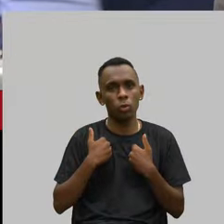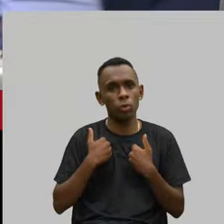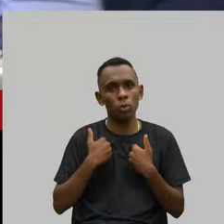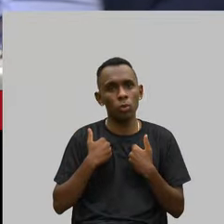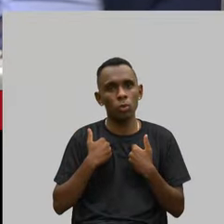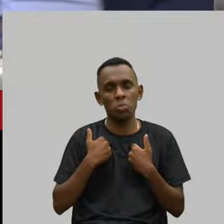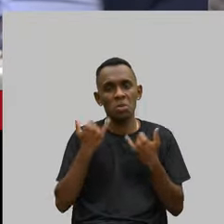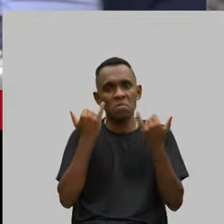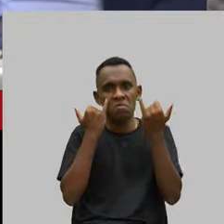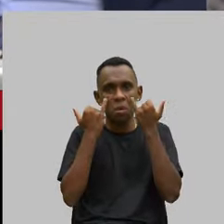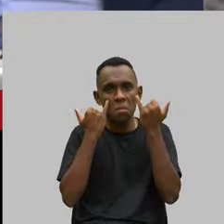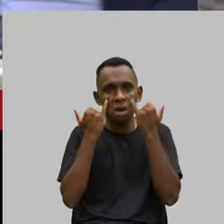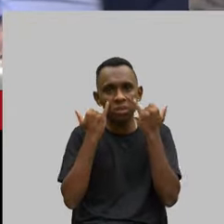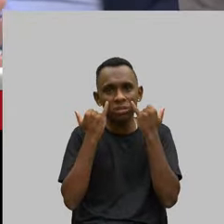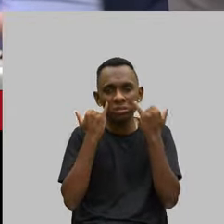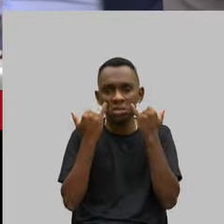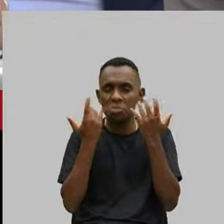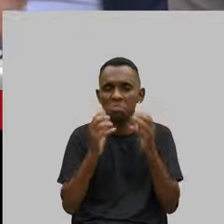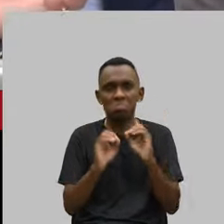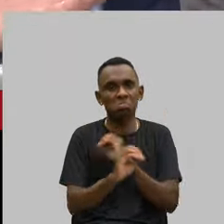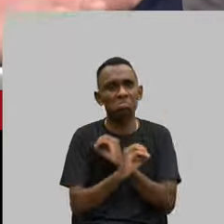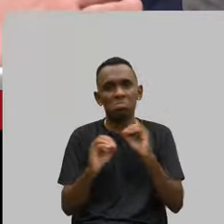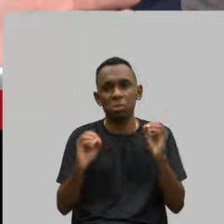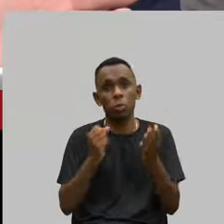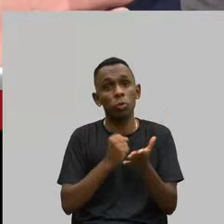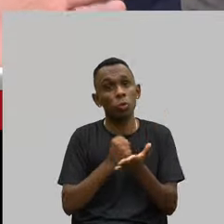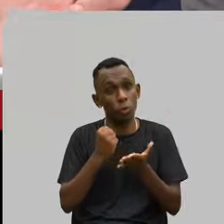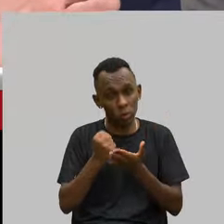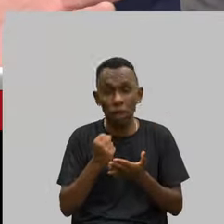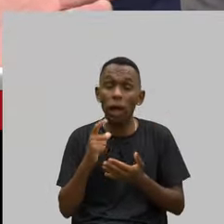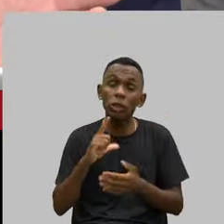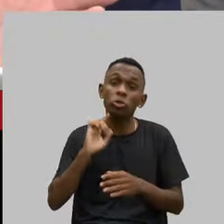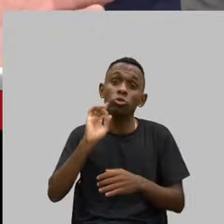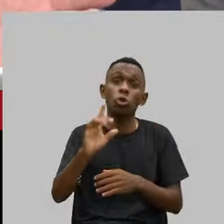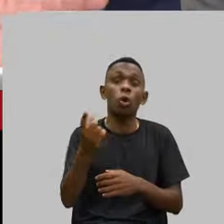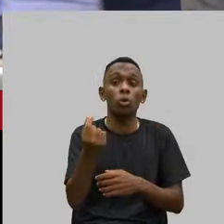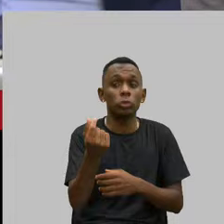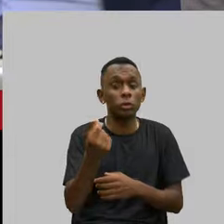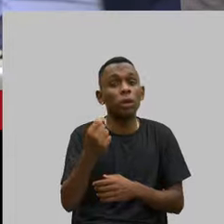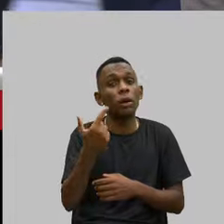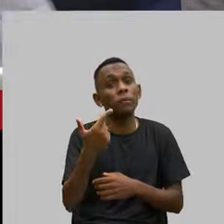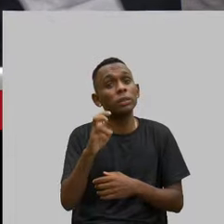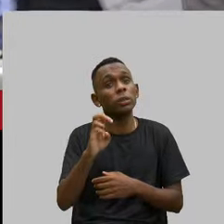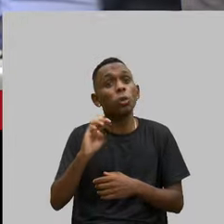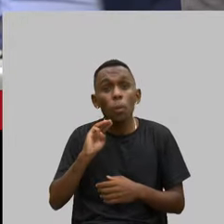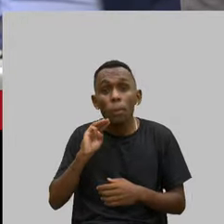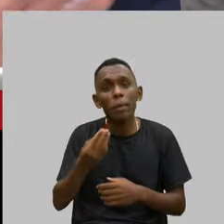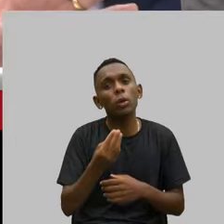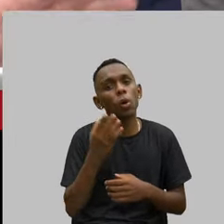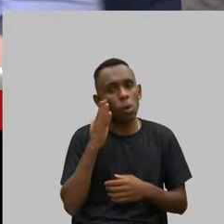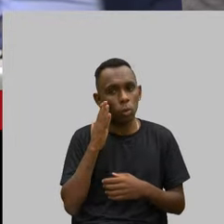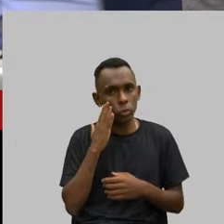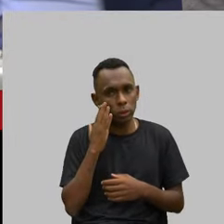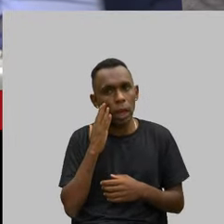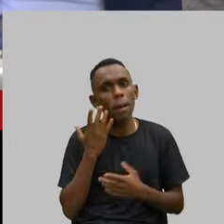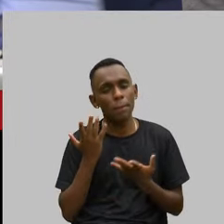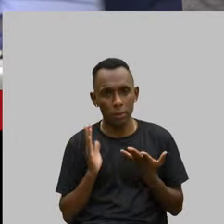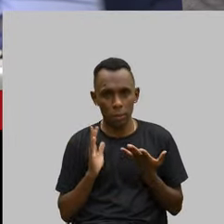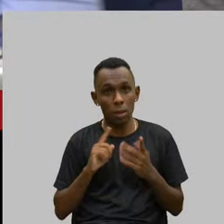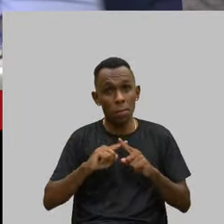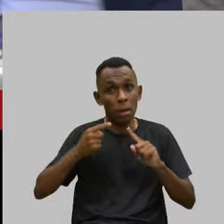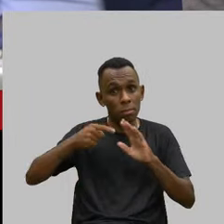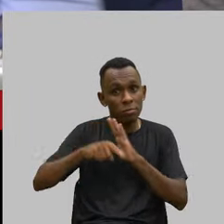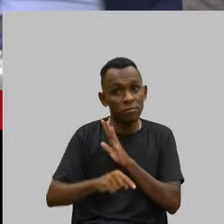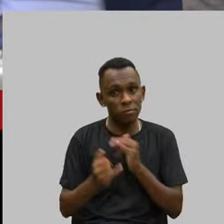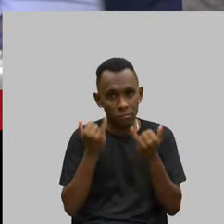notícia desse contrato eu tenho notícia do valor realmente eh 25 bilhões mas de Pronto fala o último valor que foi enviado